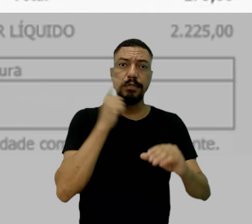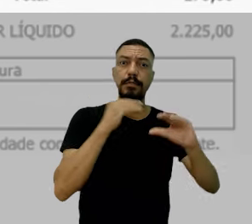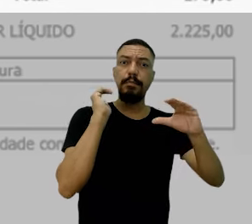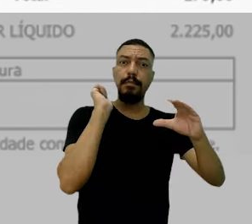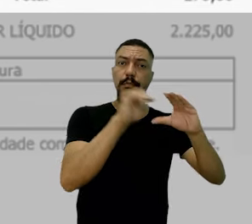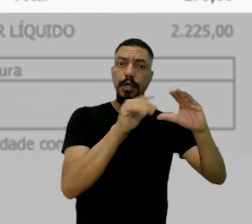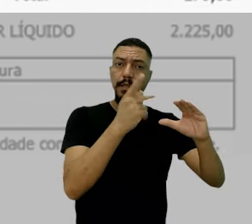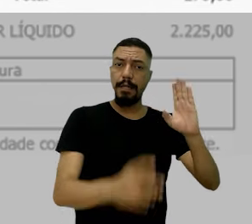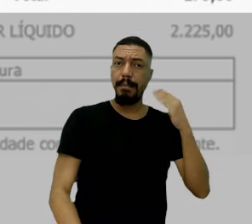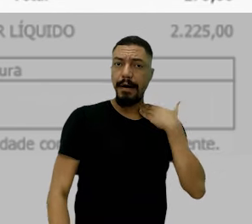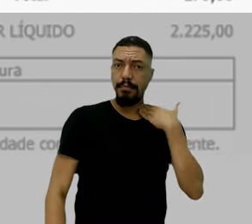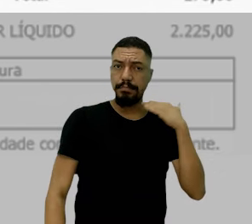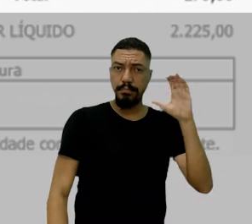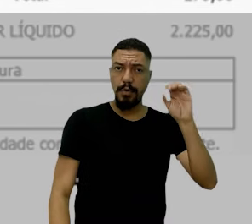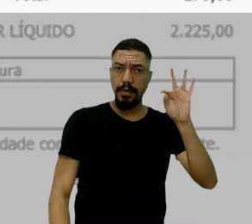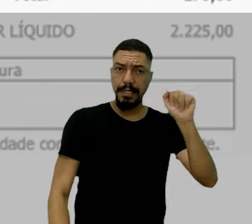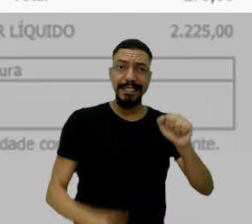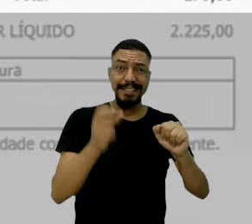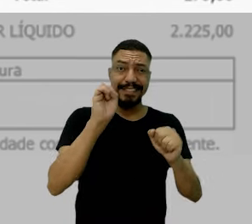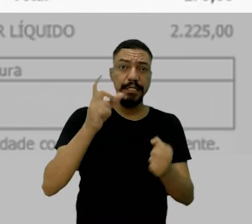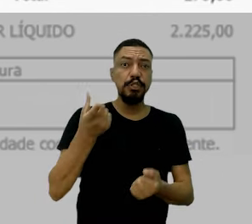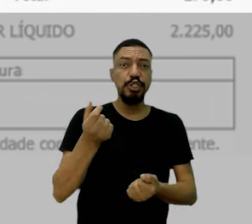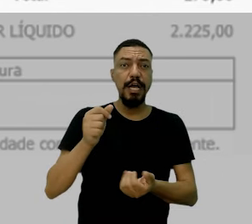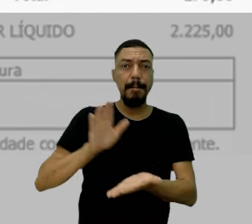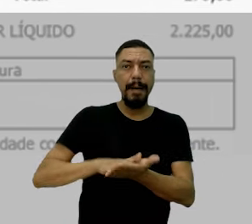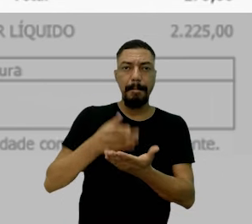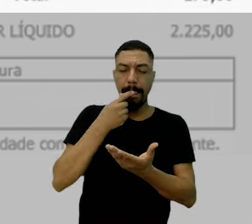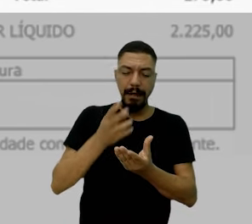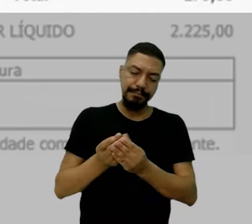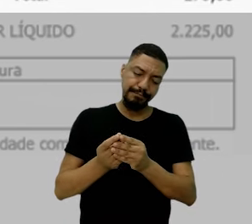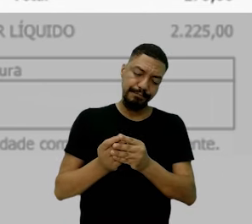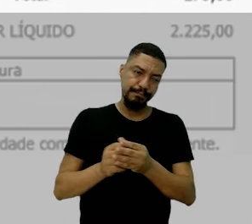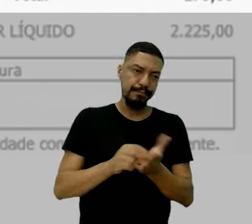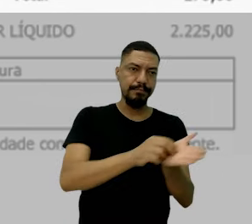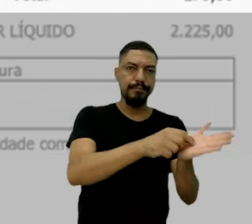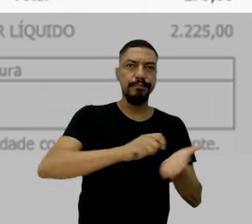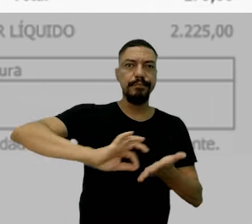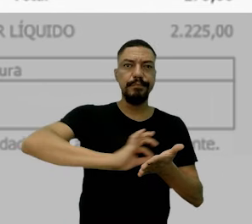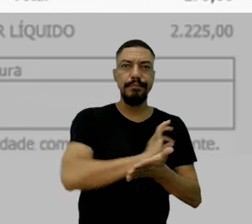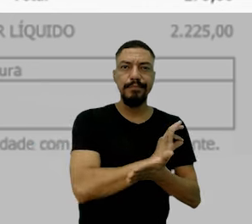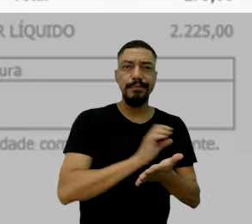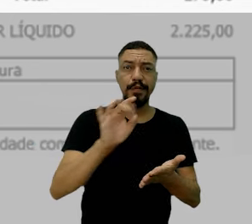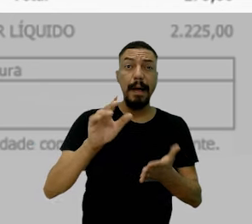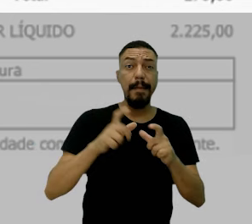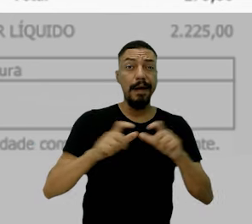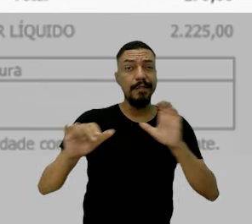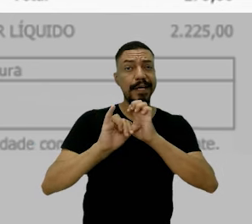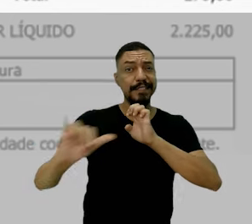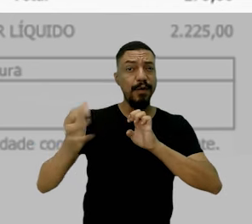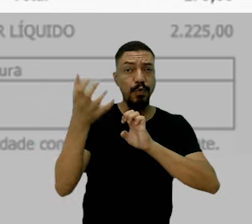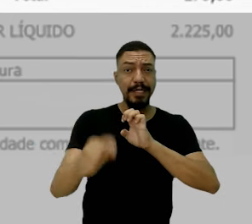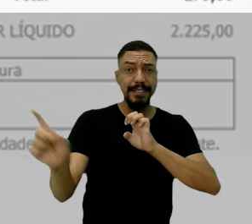E foi para a conta dela. Isso é super importante, porque se você paga em dinheiro, você só tem um registro de assinatura. A maior parte dos